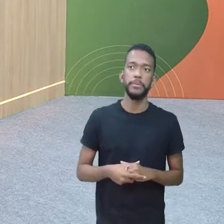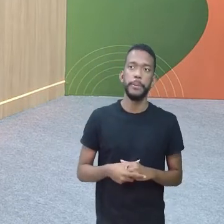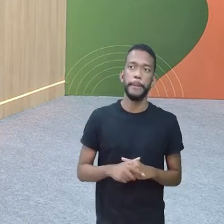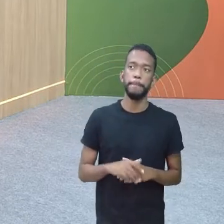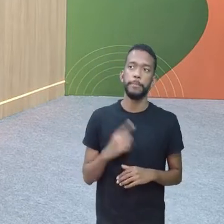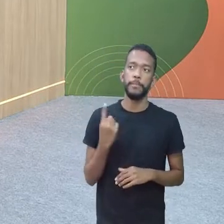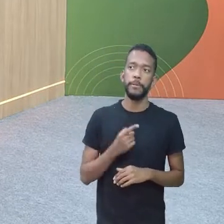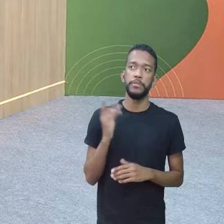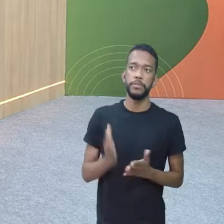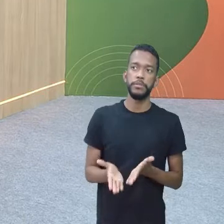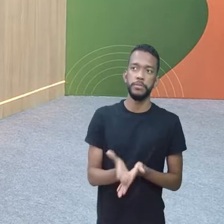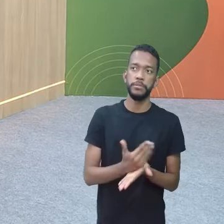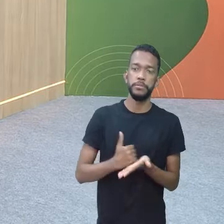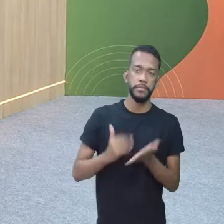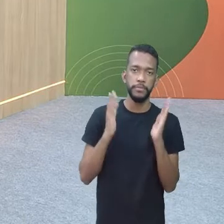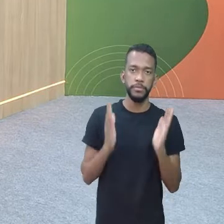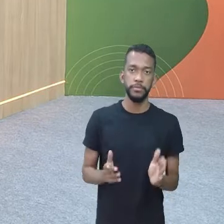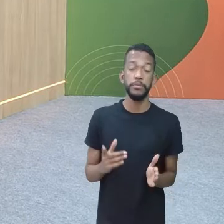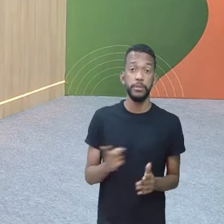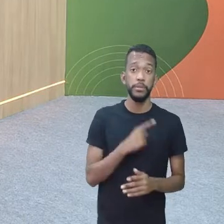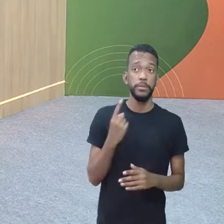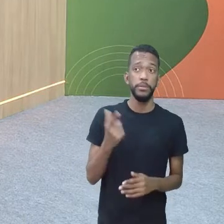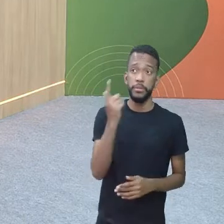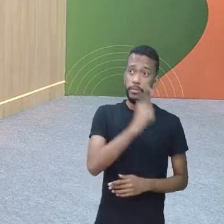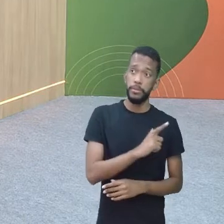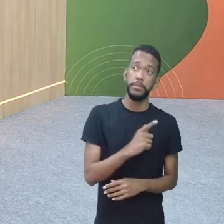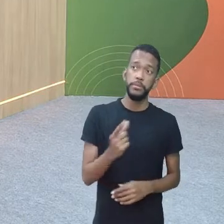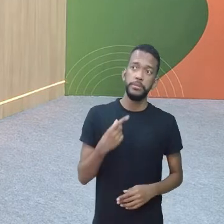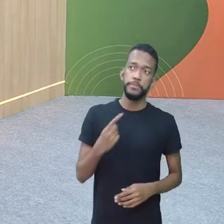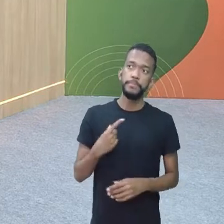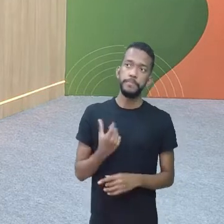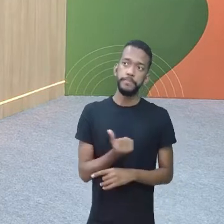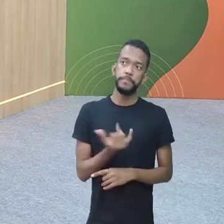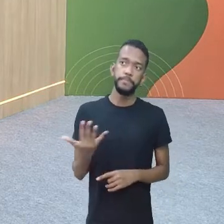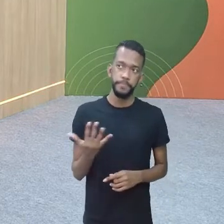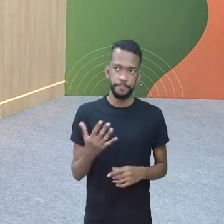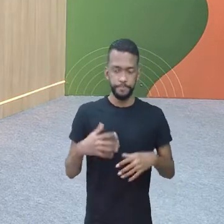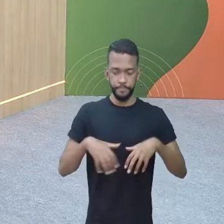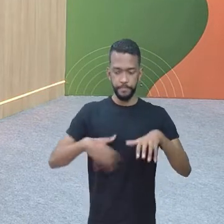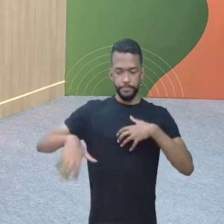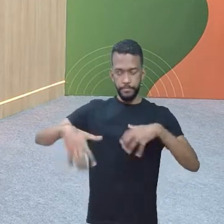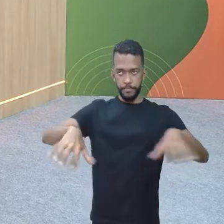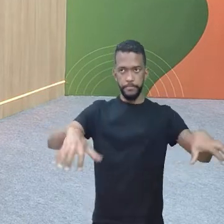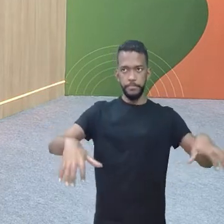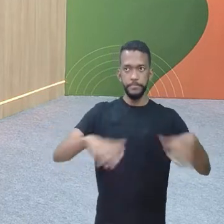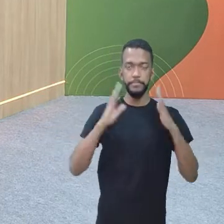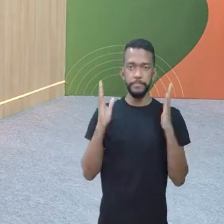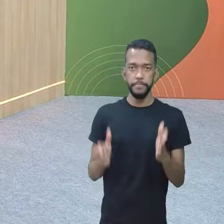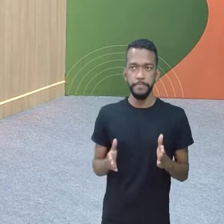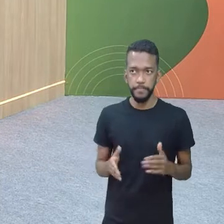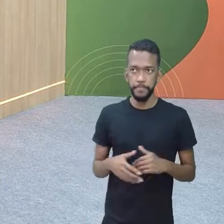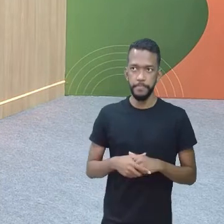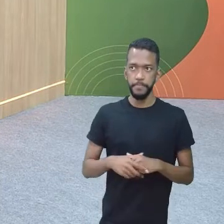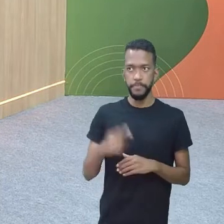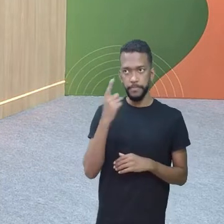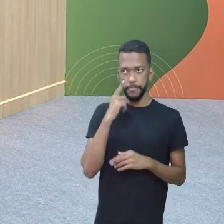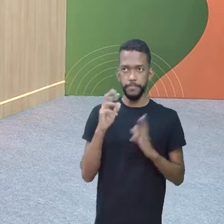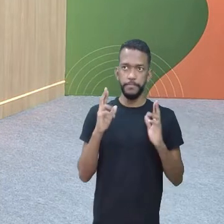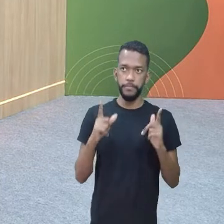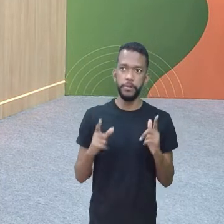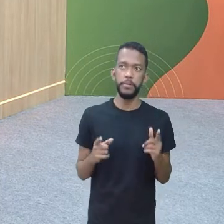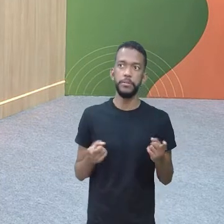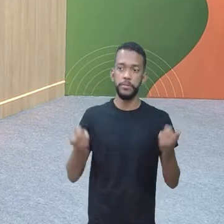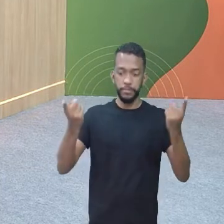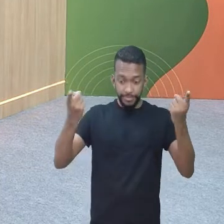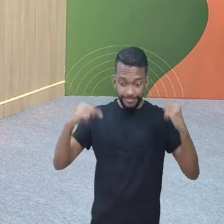gente divide com mais gente, significa que a gente tem uma quantidade menor, né? Então, olha que diferente,